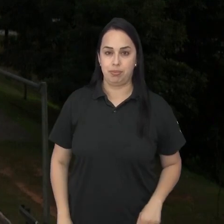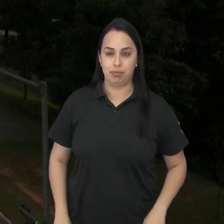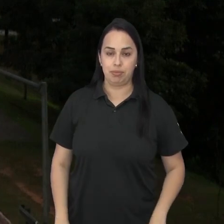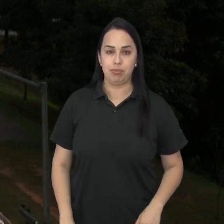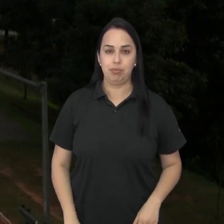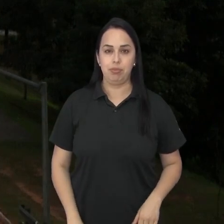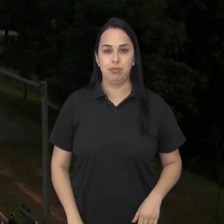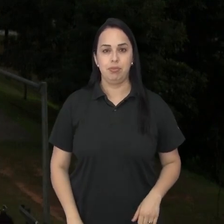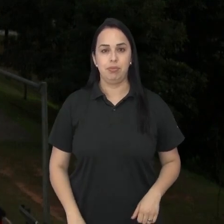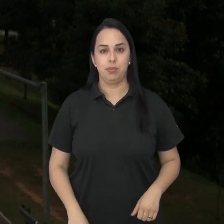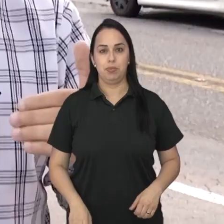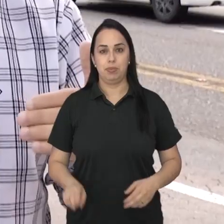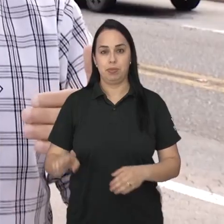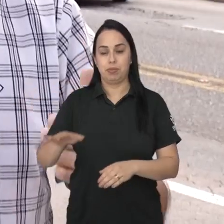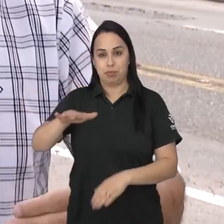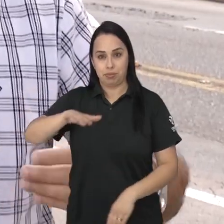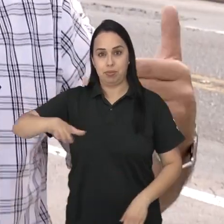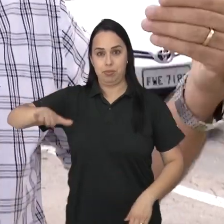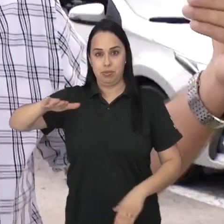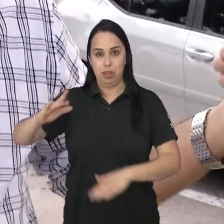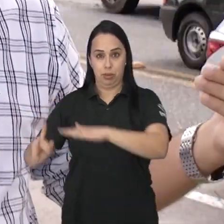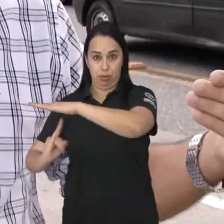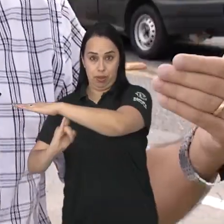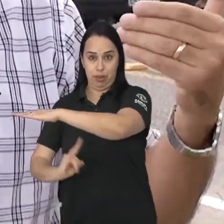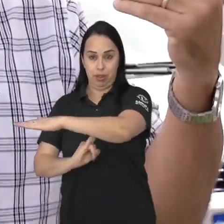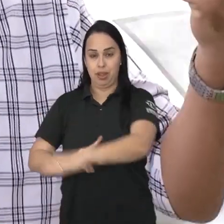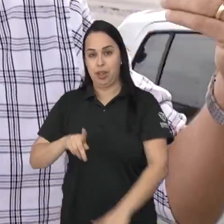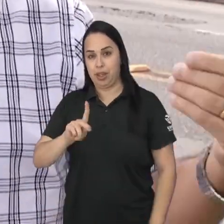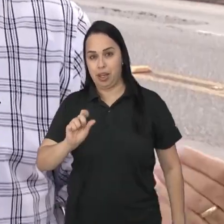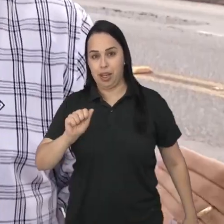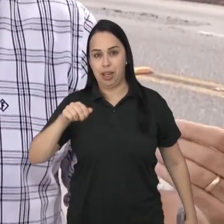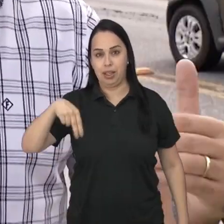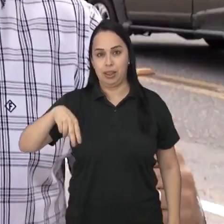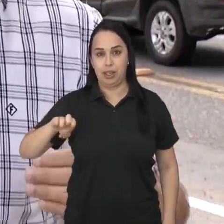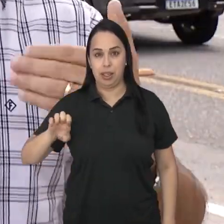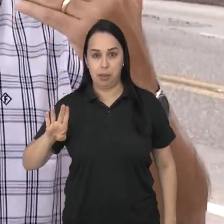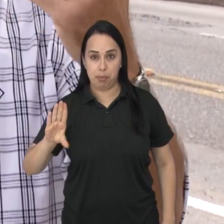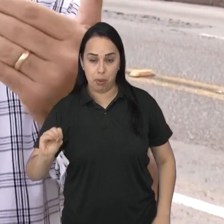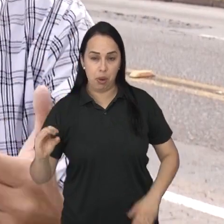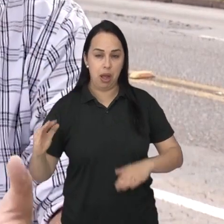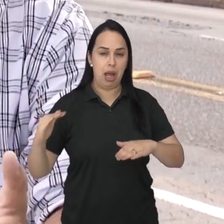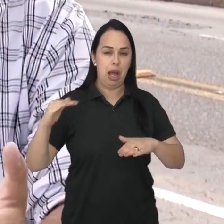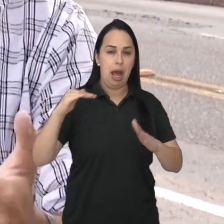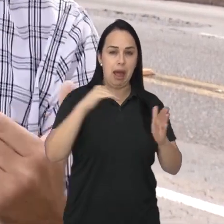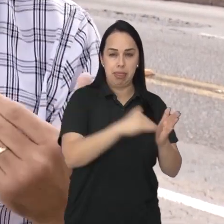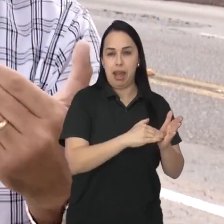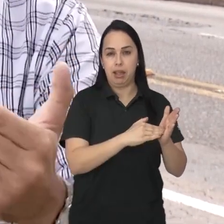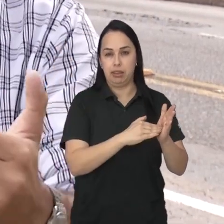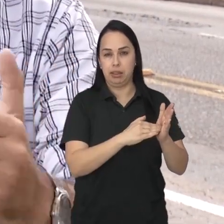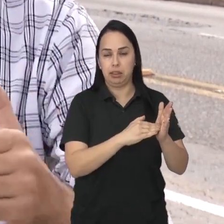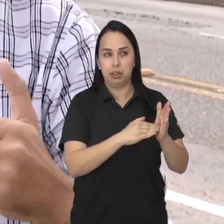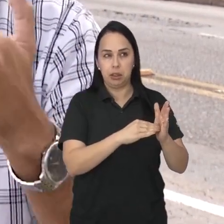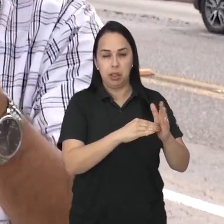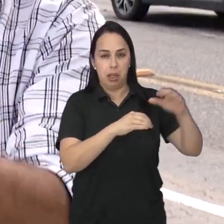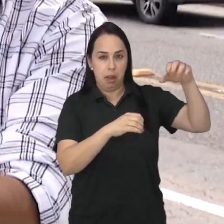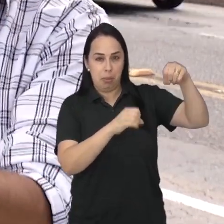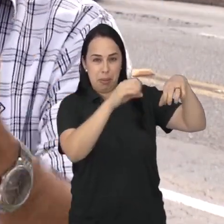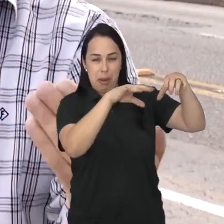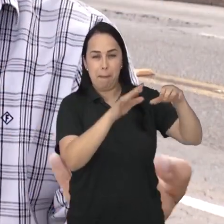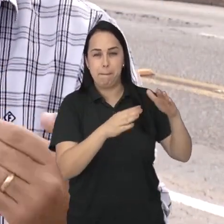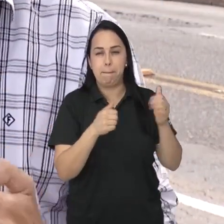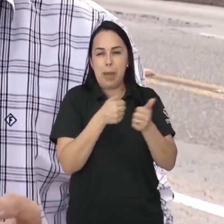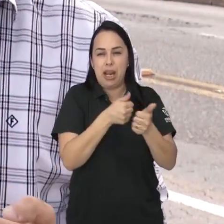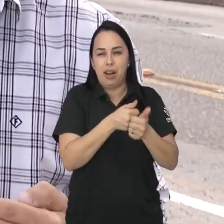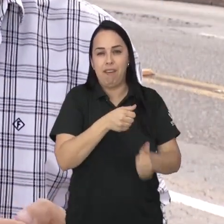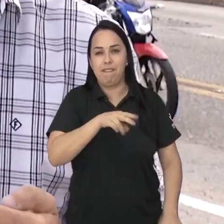para o trânsito na região. A gente tem no trecho do viaduto Canebo até o viaduto Nadim Hall, próximo ali às